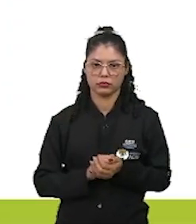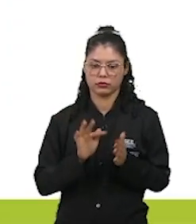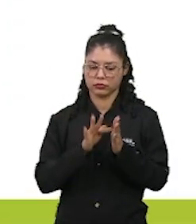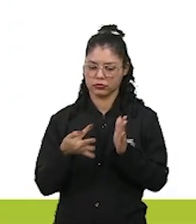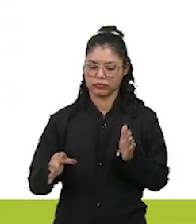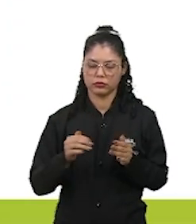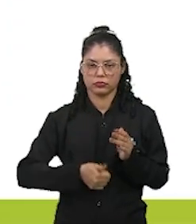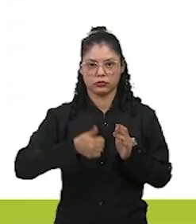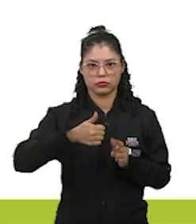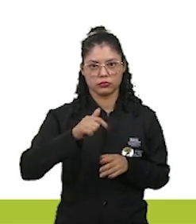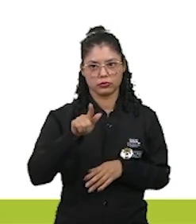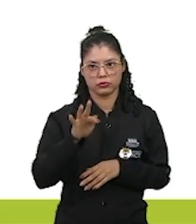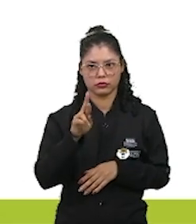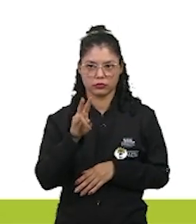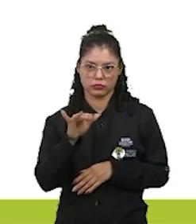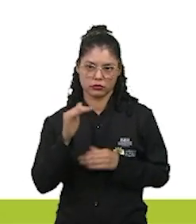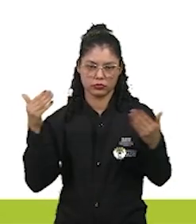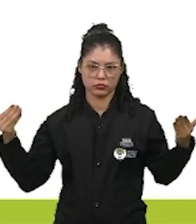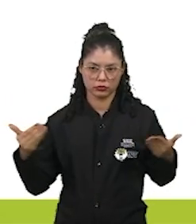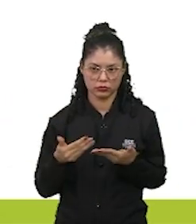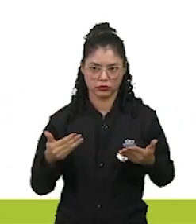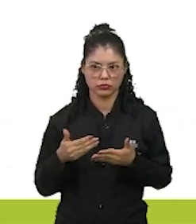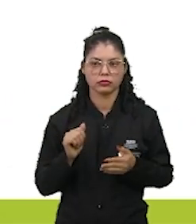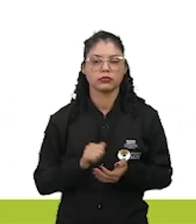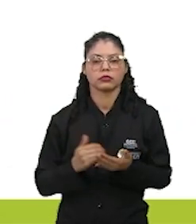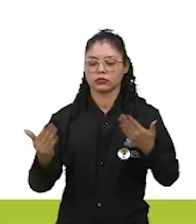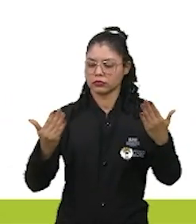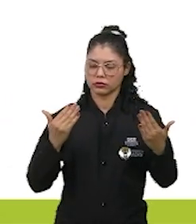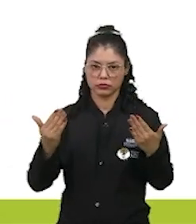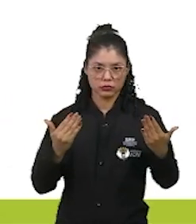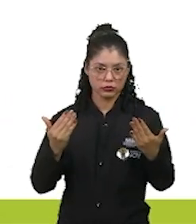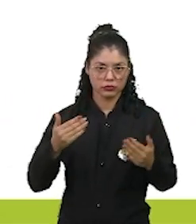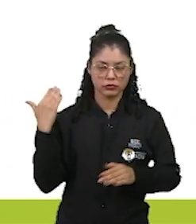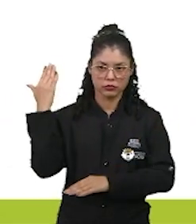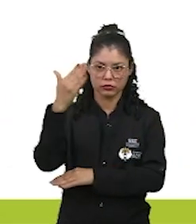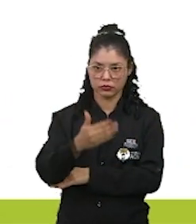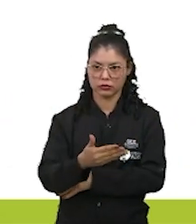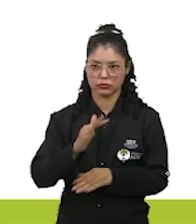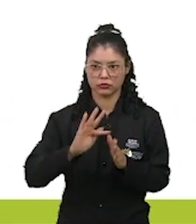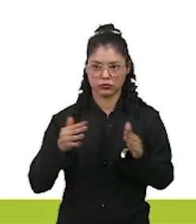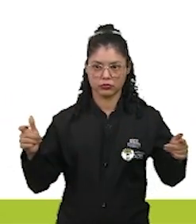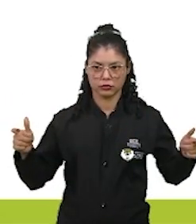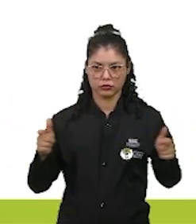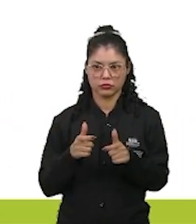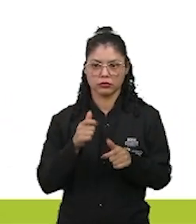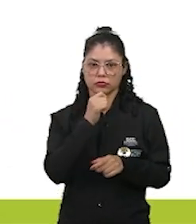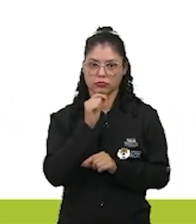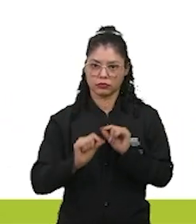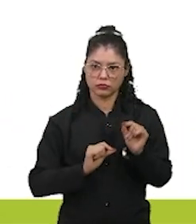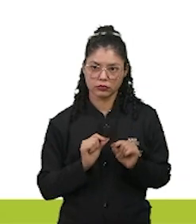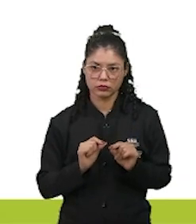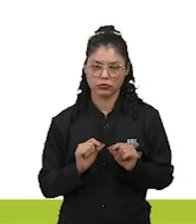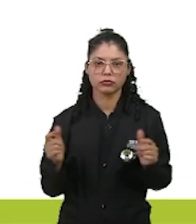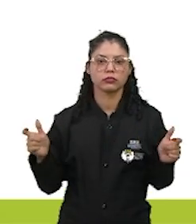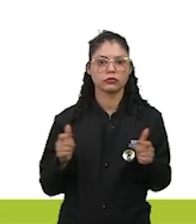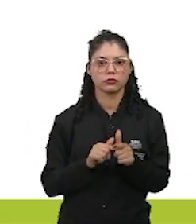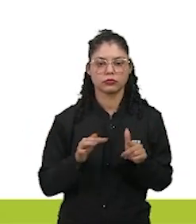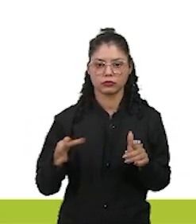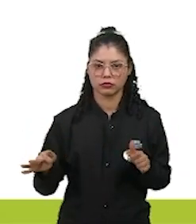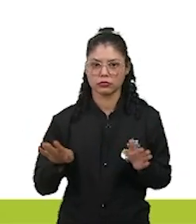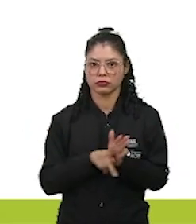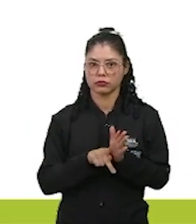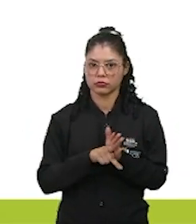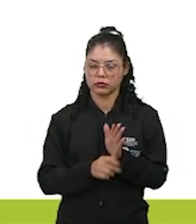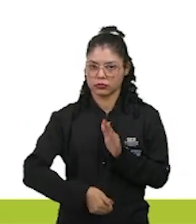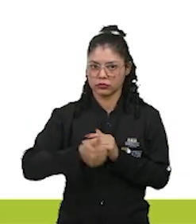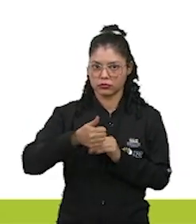senhor quer dizer com isso? Eu vou agora comparar a função da reta, ou equação reduzida, com a função do primeiro grau, tá bom?